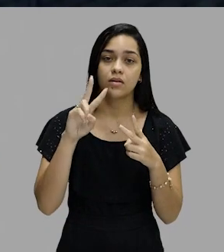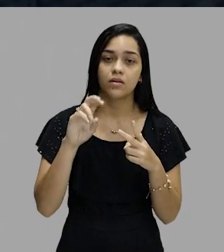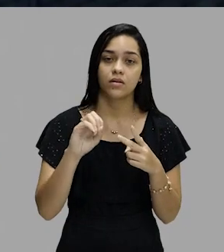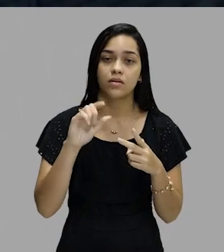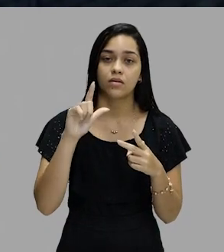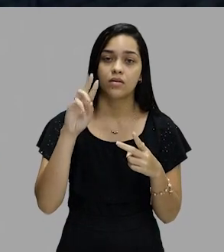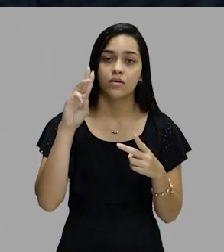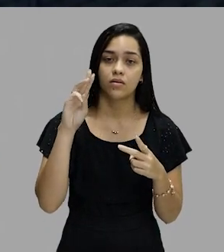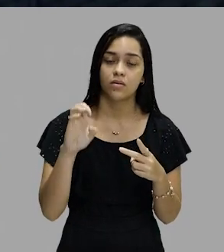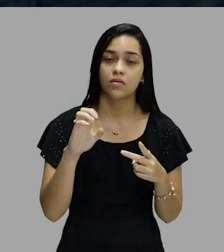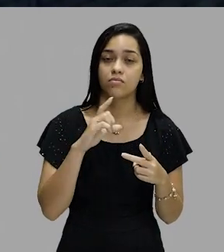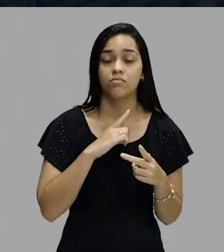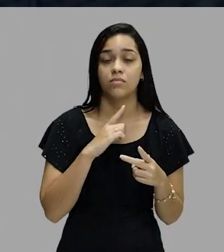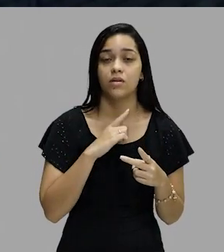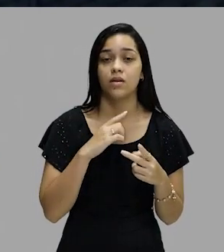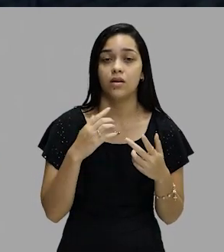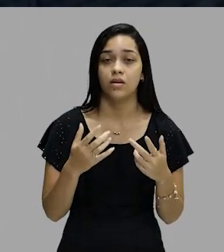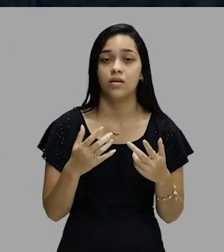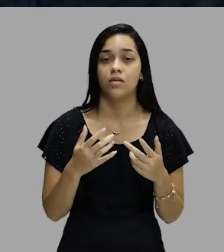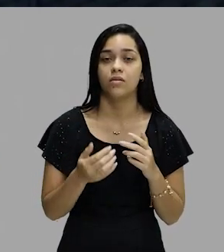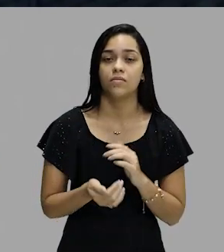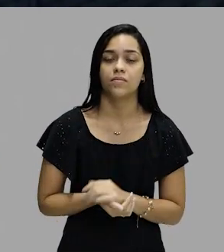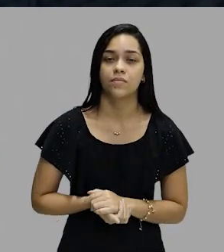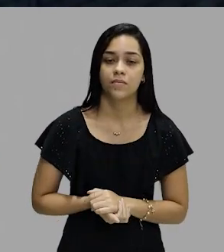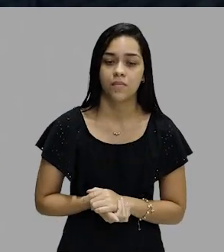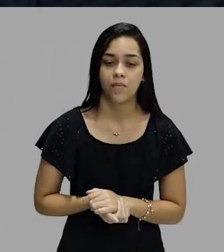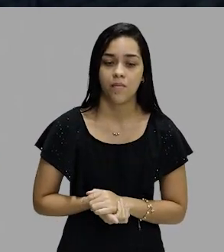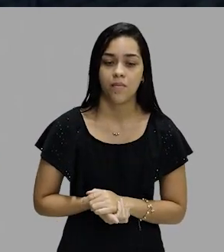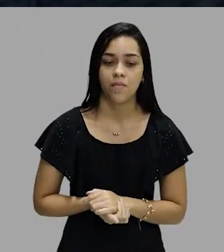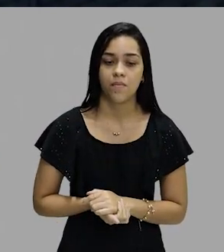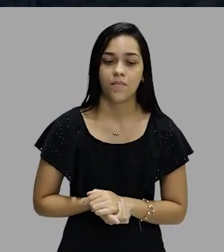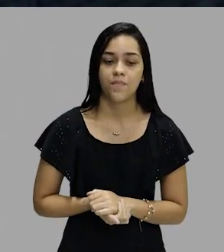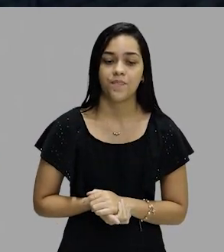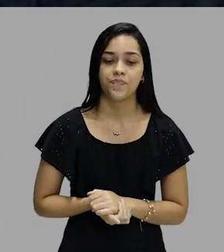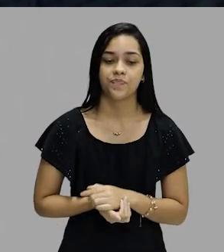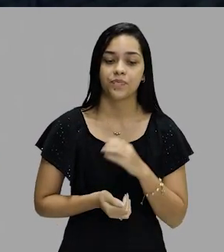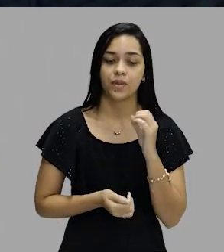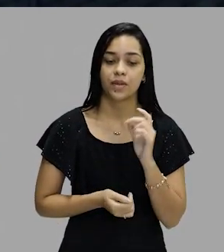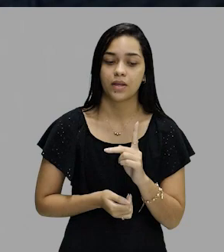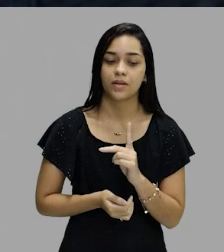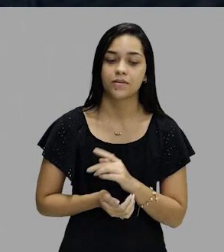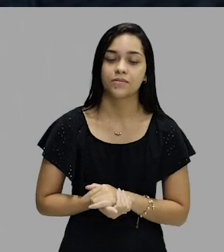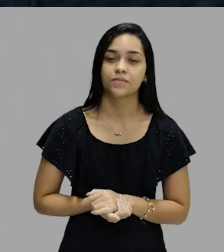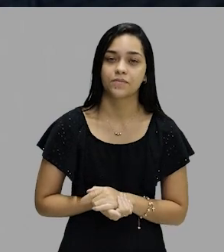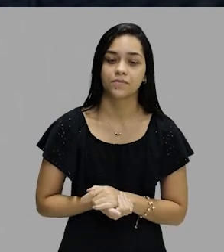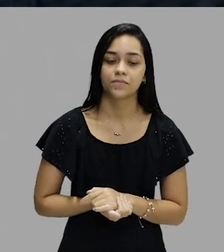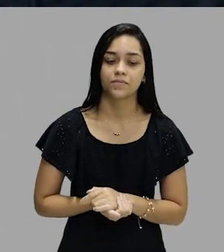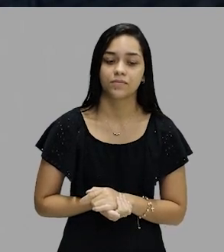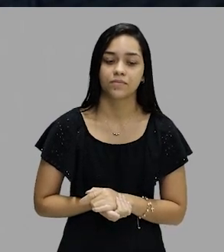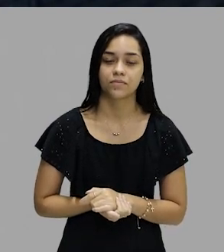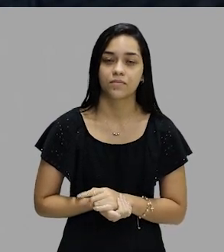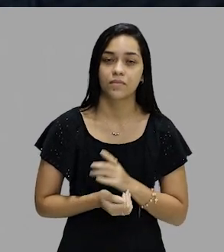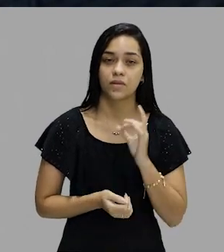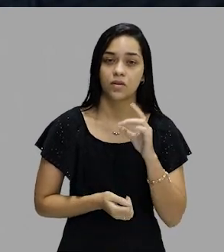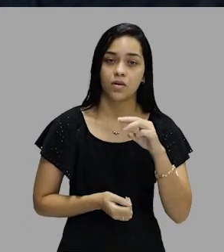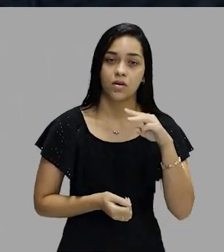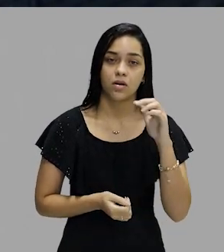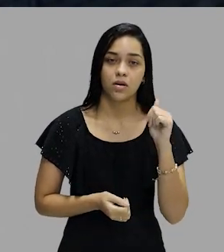aparecendo, né, com bastante recorrência, tá ok? Então, só a